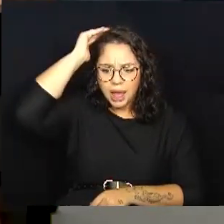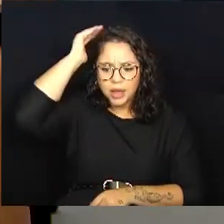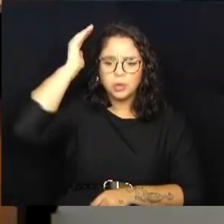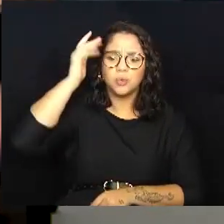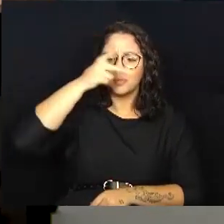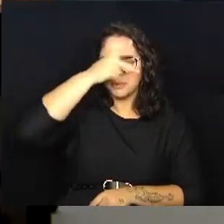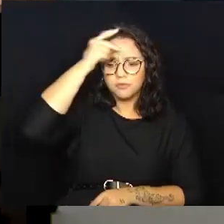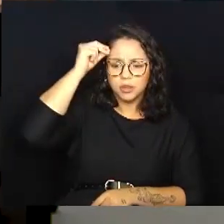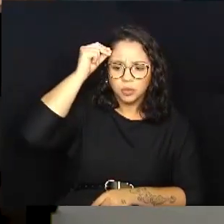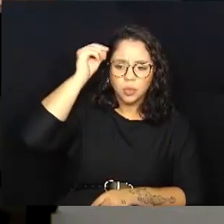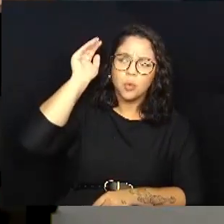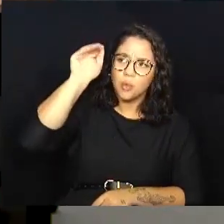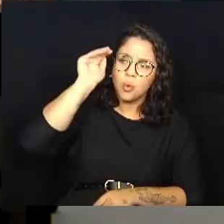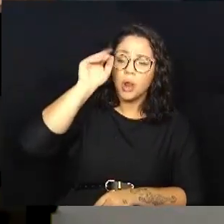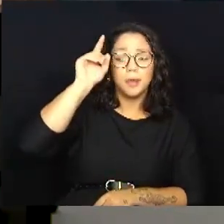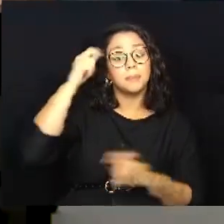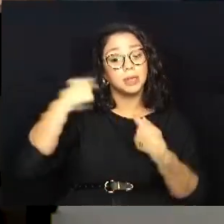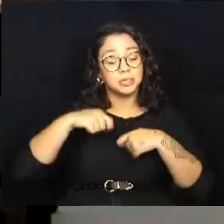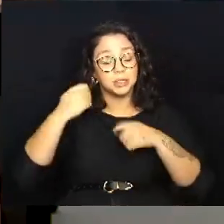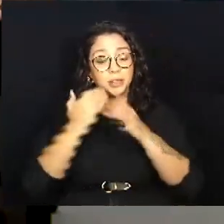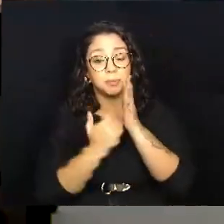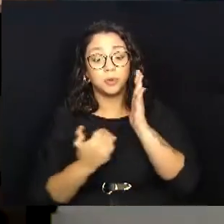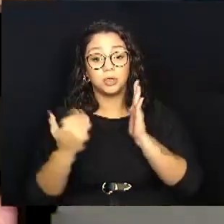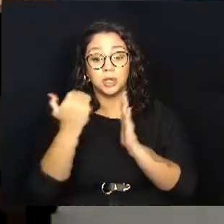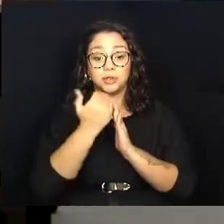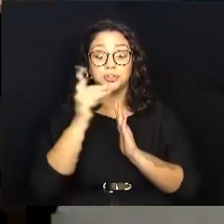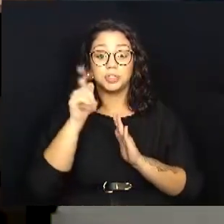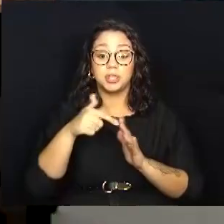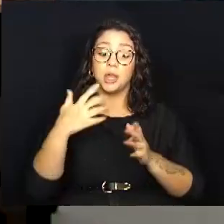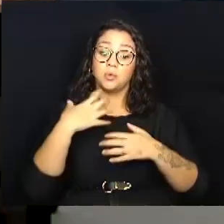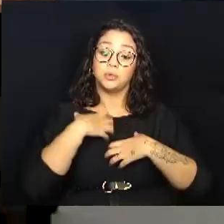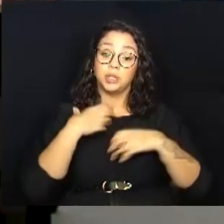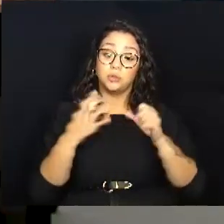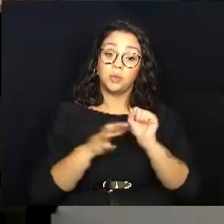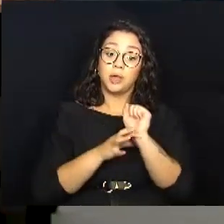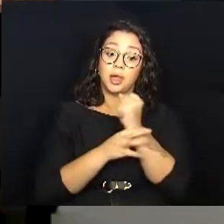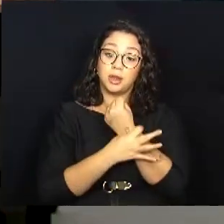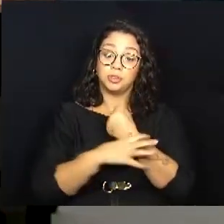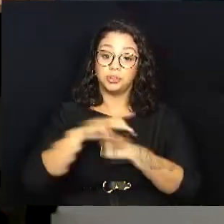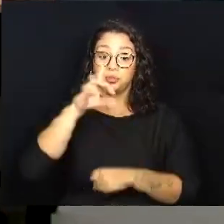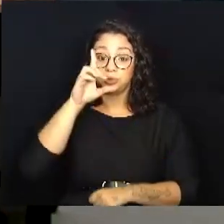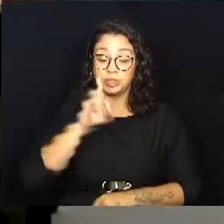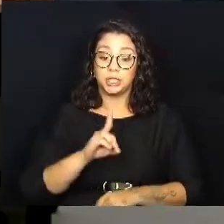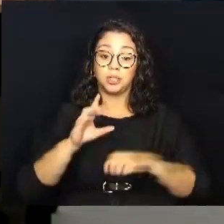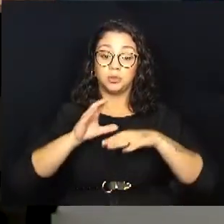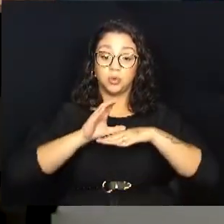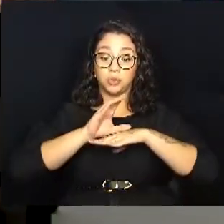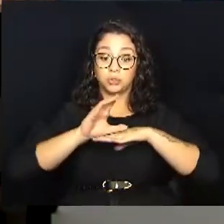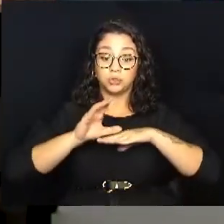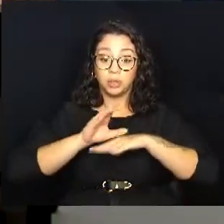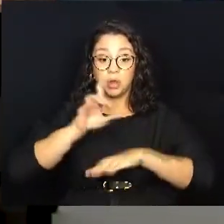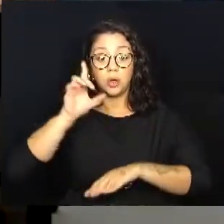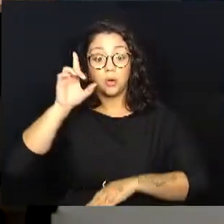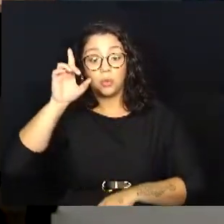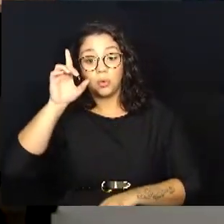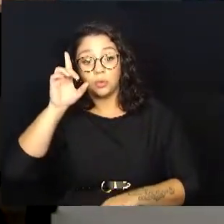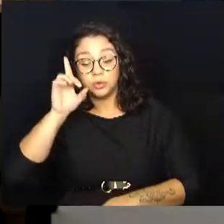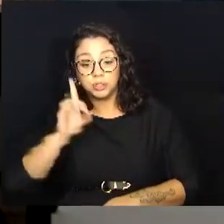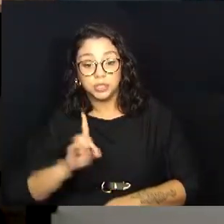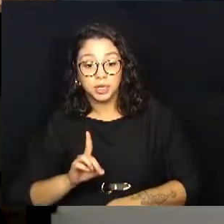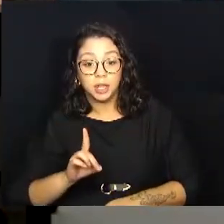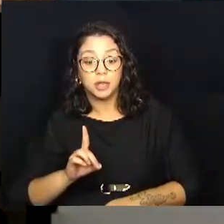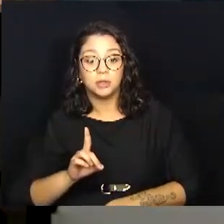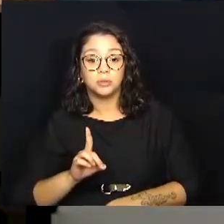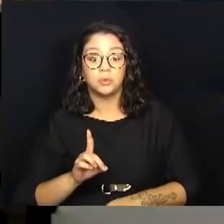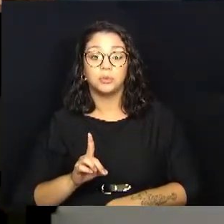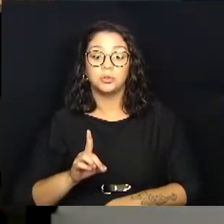Dário Saad, do prefeito, para que de fato isso seja uma prioridade, porque essa é uma forma de garantir um direito constitucional,